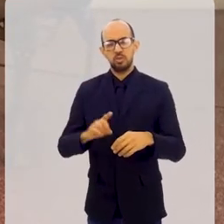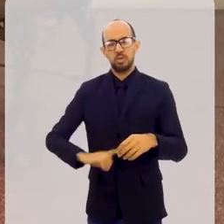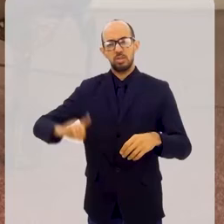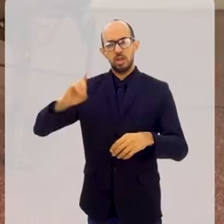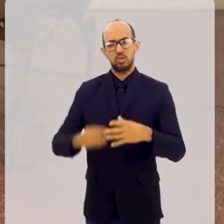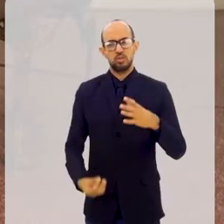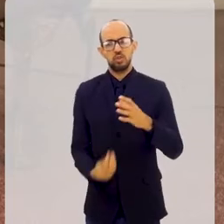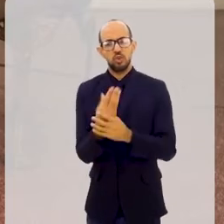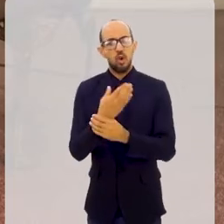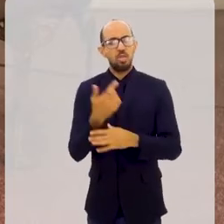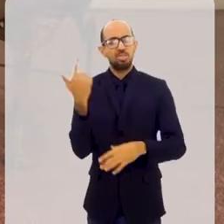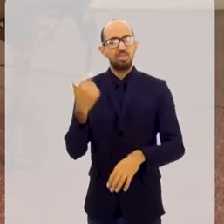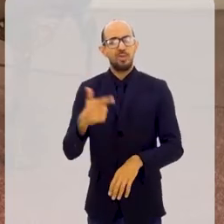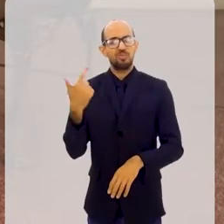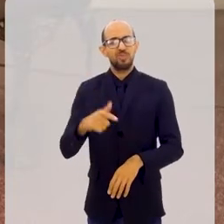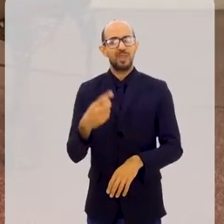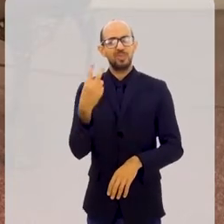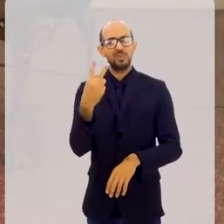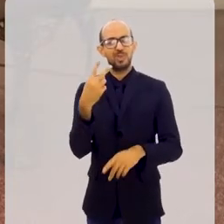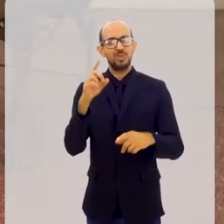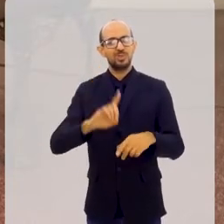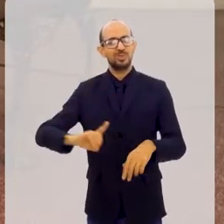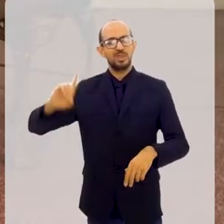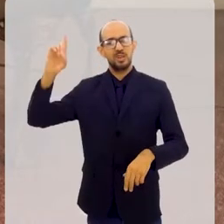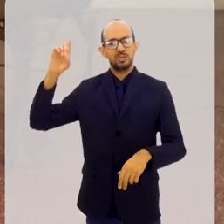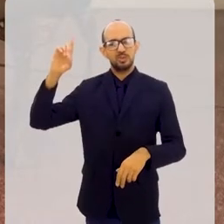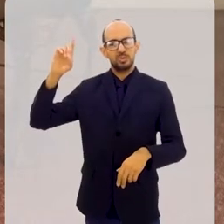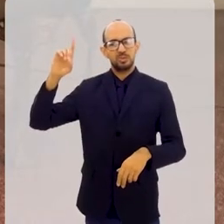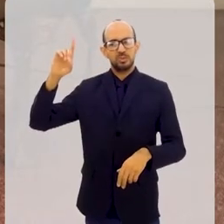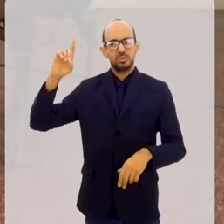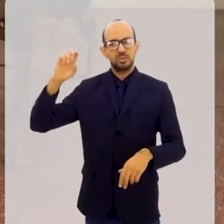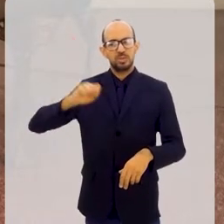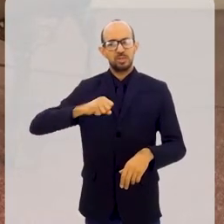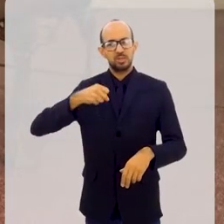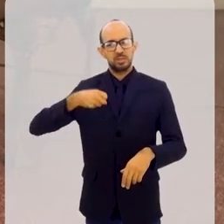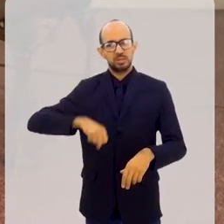criou não tem dois Deus só até um Deus então